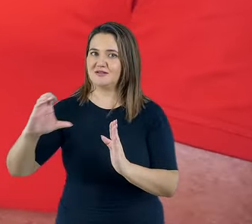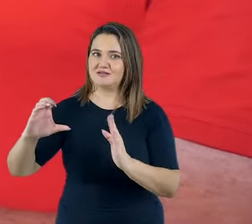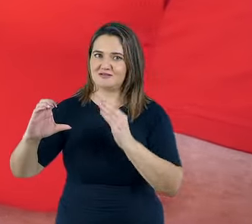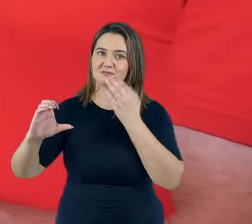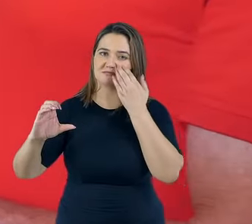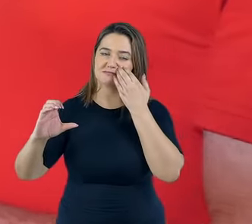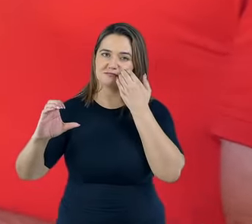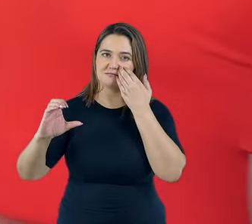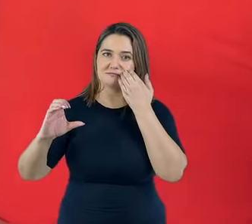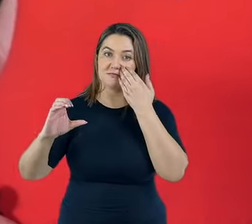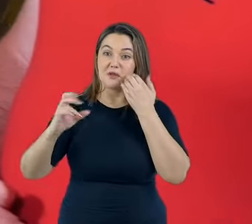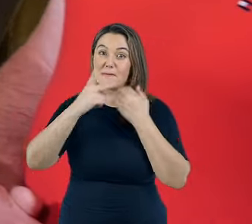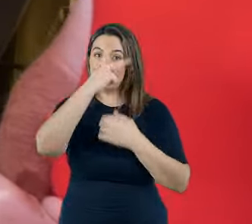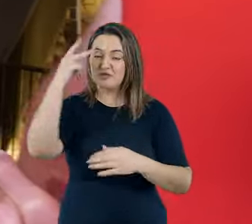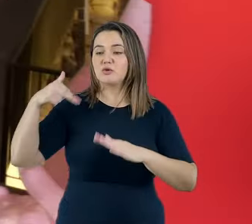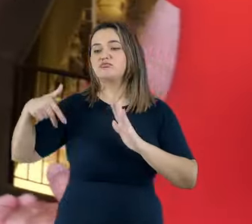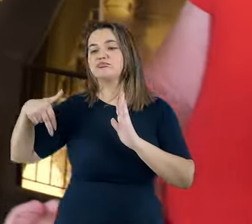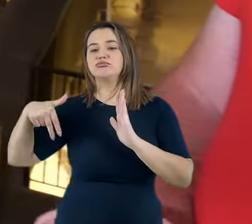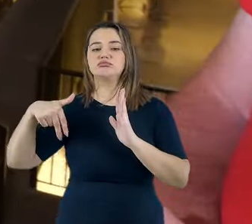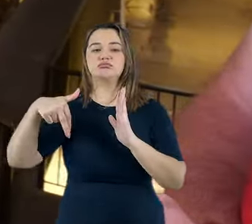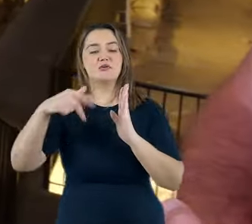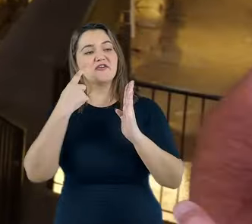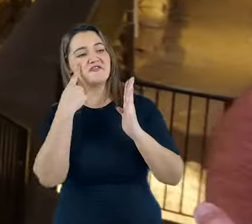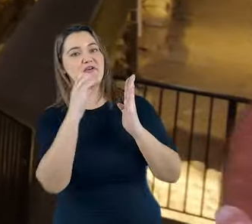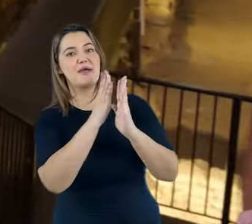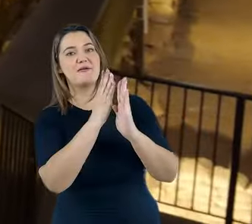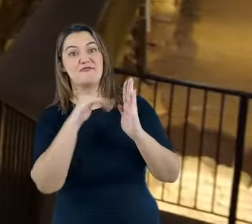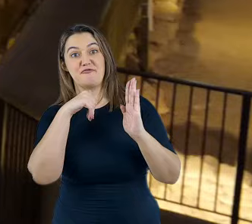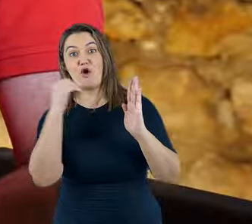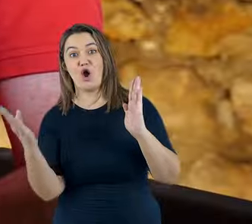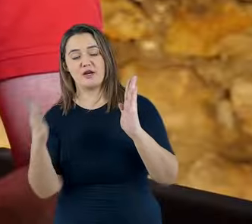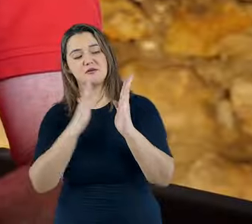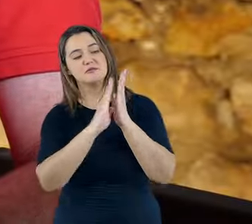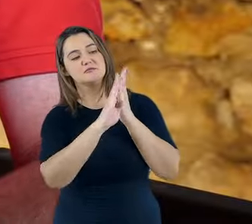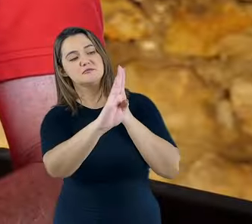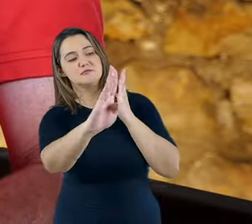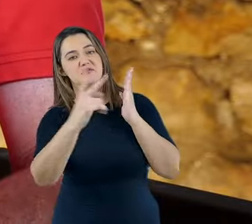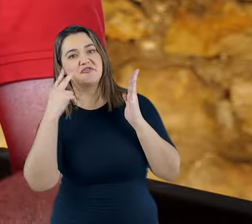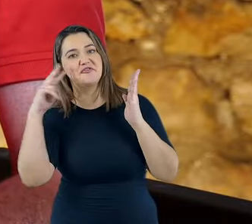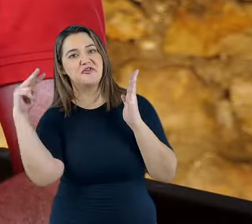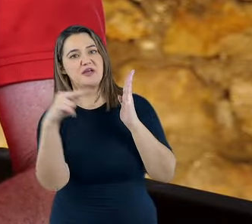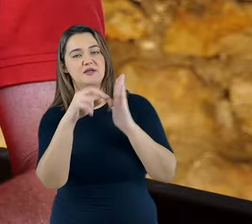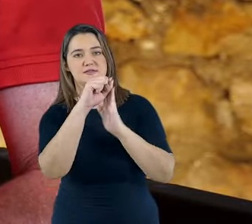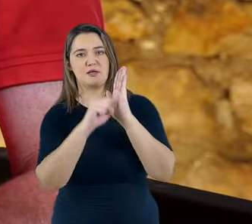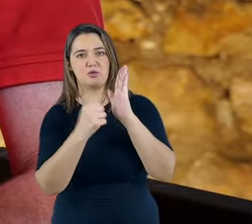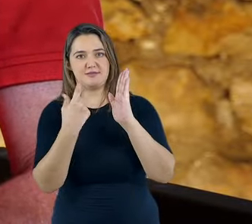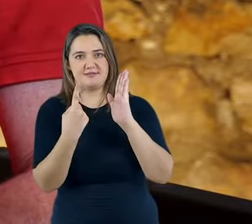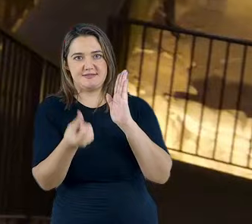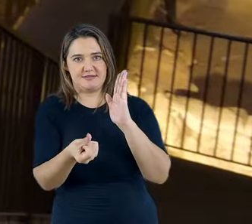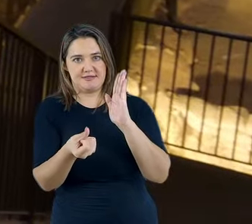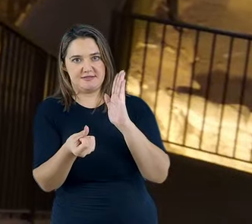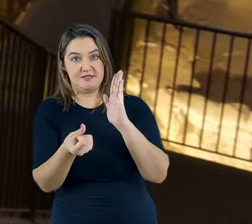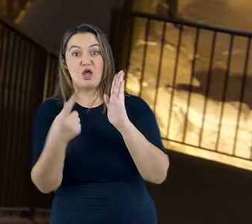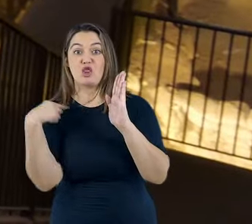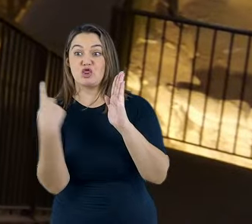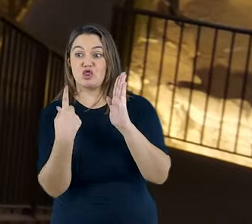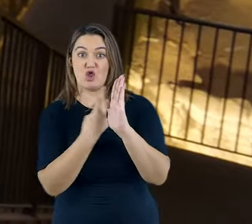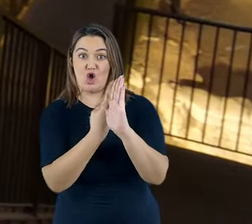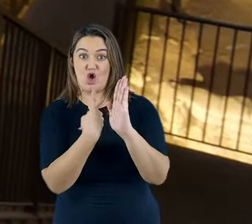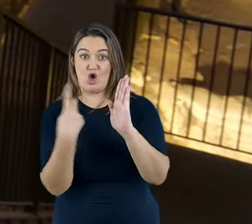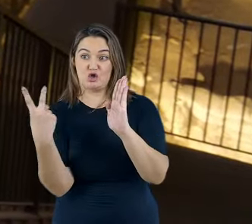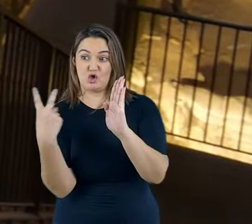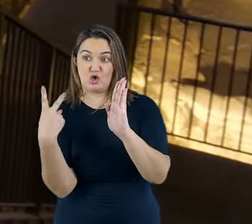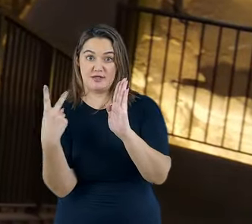seja, quem está passando pelo lado de fora vê as muralhas da Cidade Velha de Jerusalém, século XVI. Nós estamos do lado